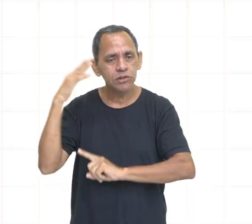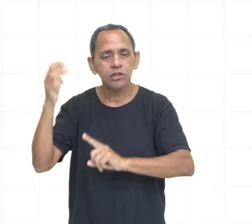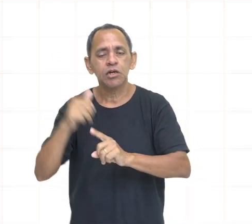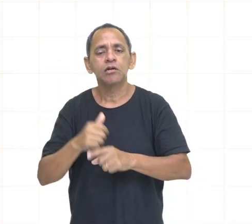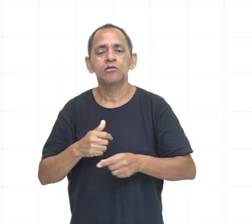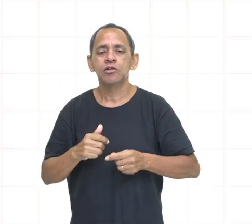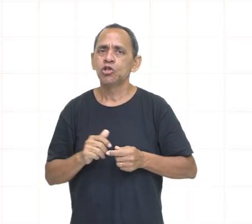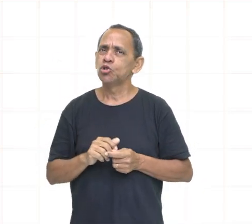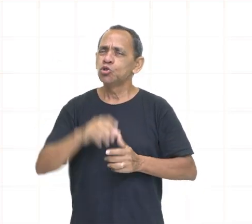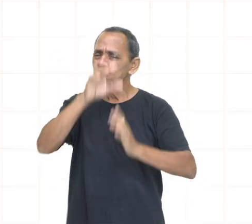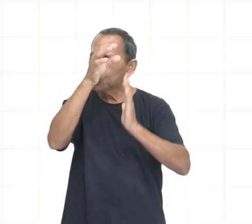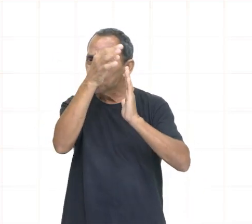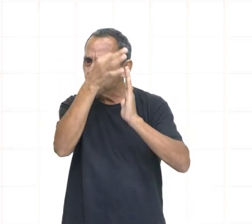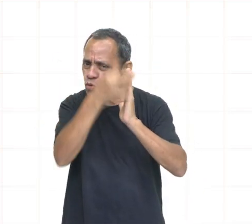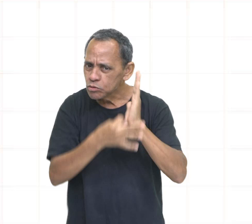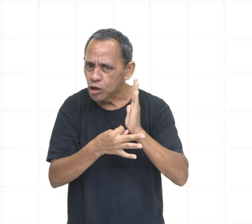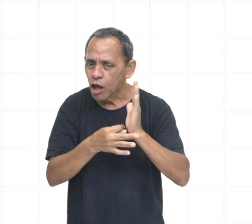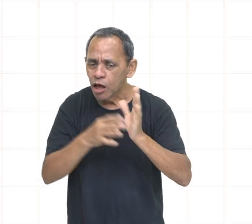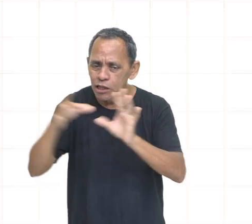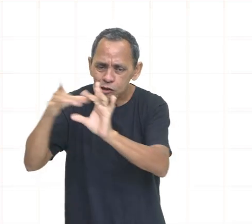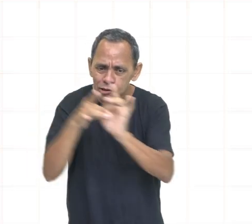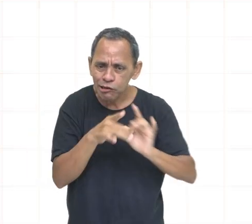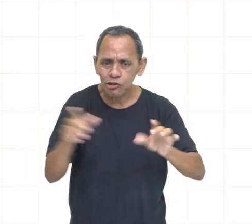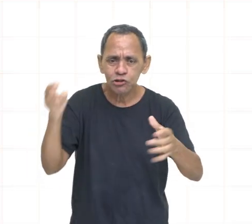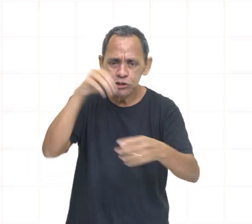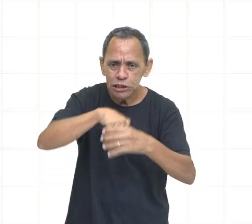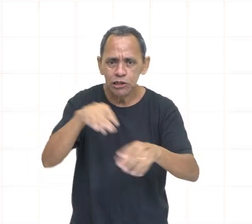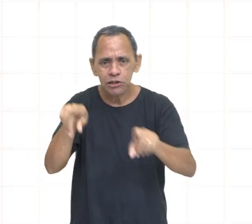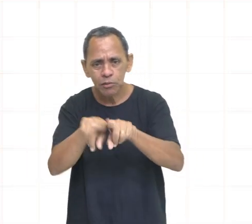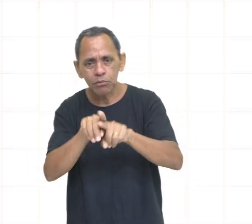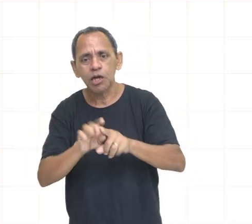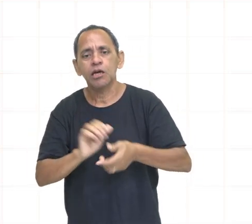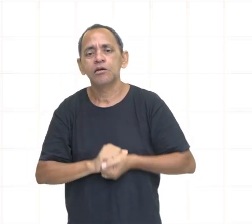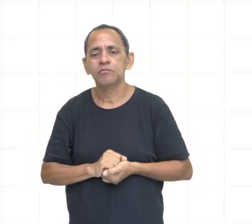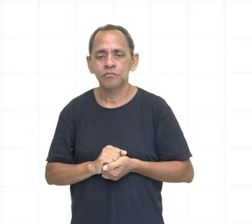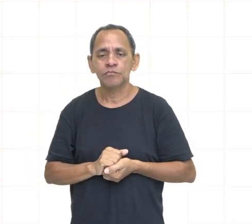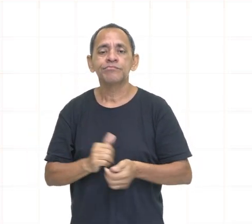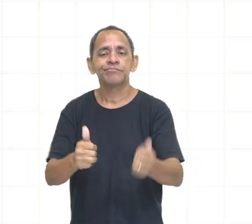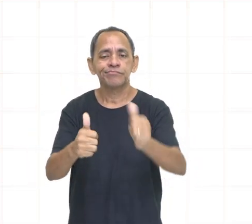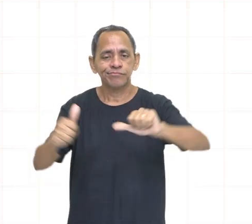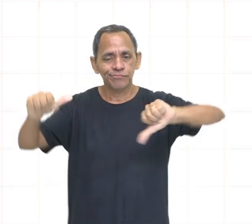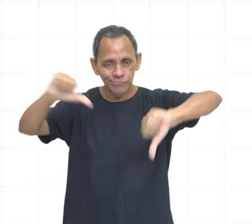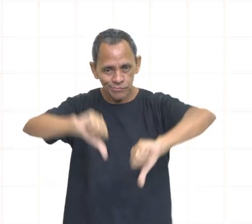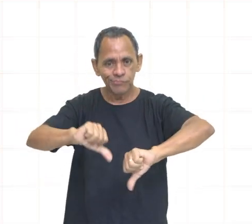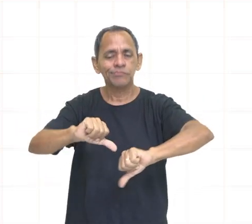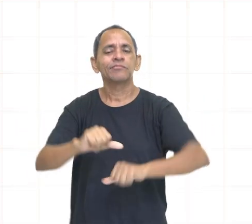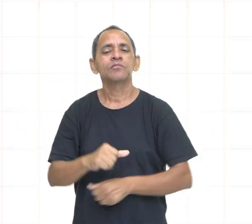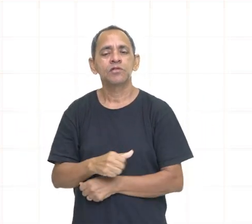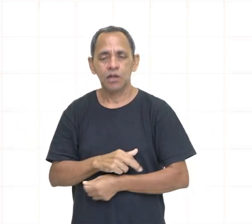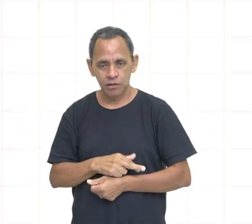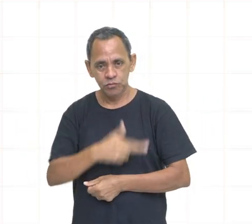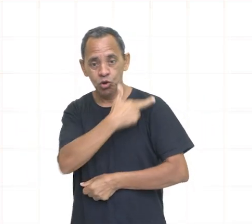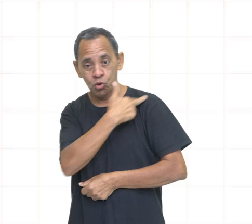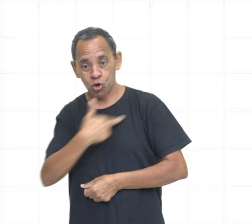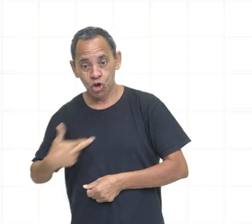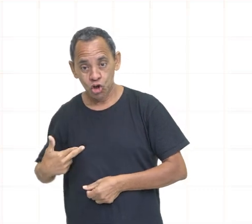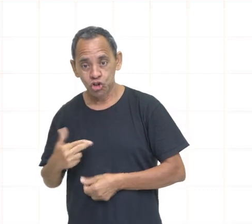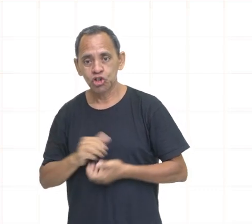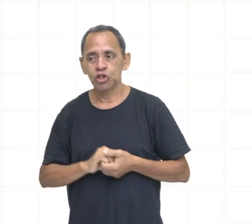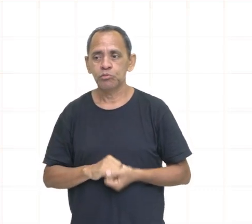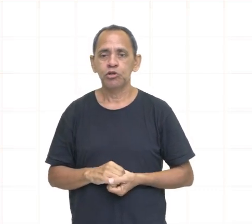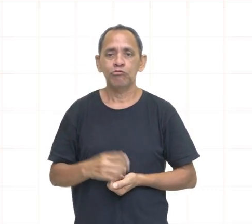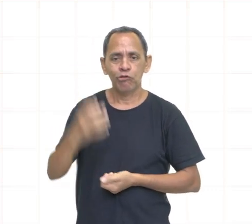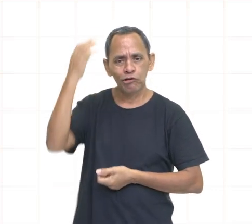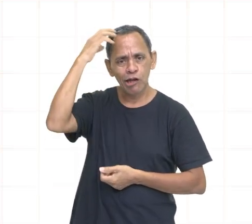da Primeira Guerra Mundial, que levou à queda do regime monárquico czarista ou czarista, como algumas pessoas